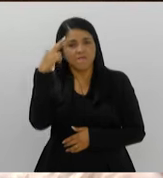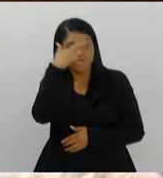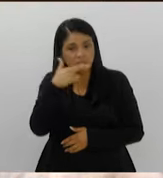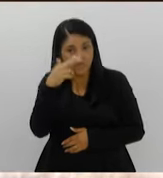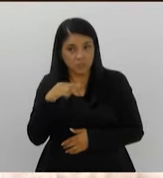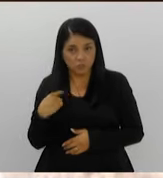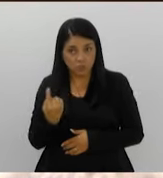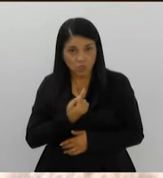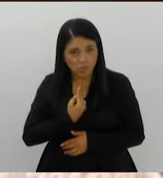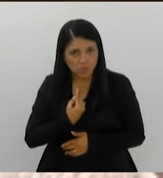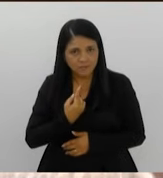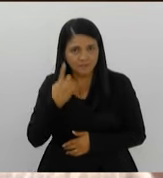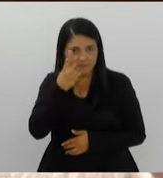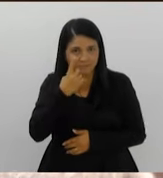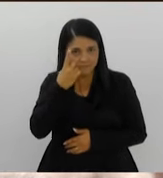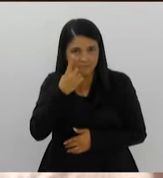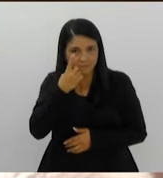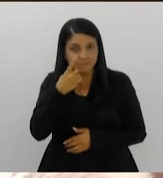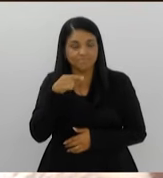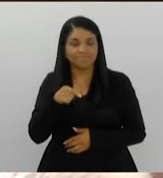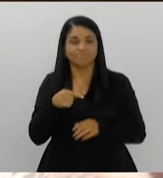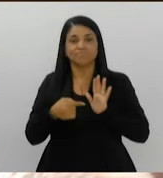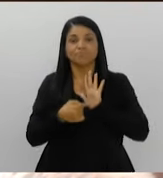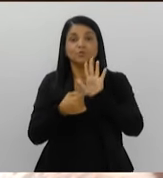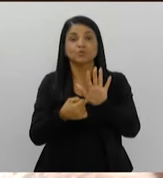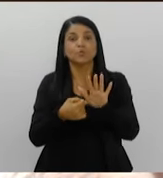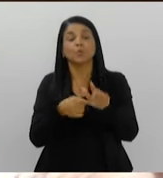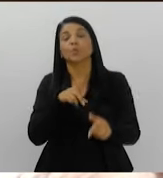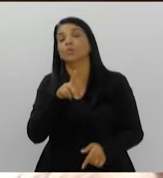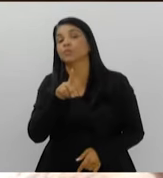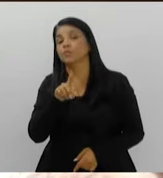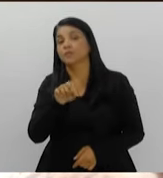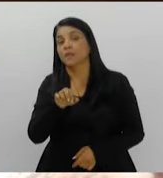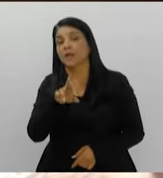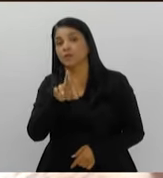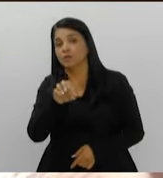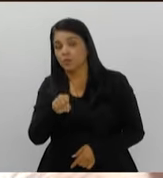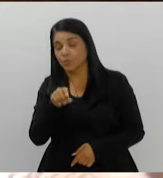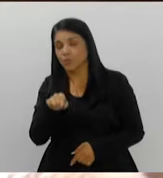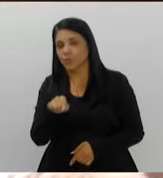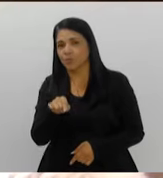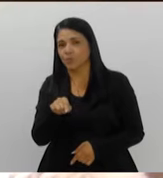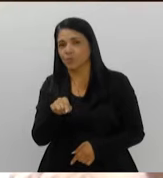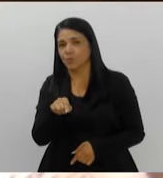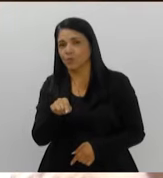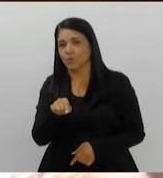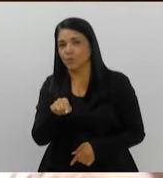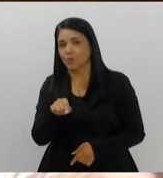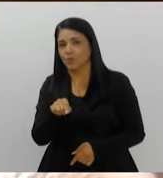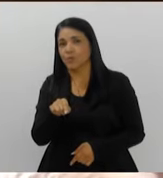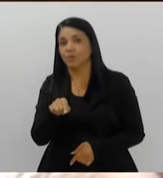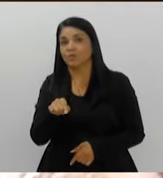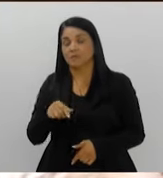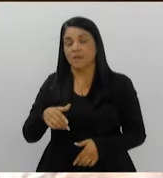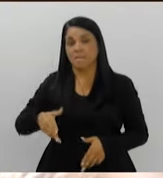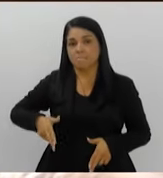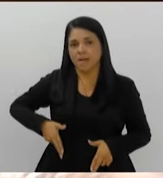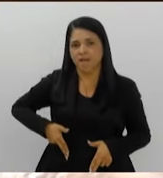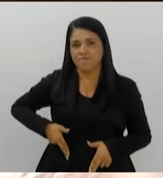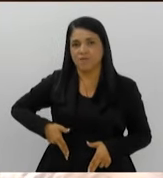fiscalizações, veio à tona que o DETRO é um braço, um tentáculo da máfia do